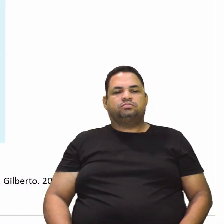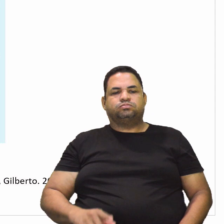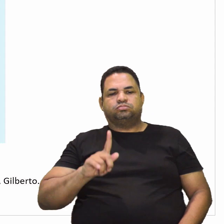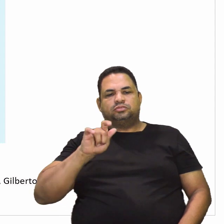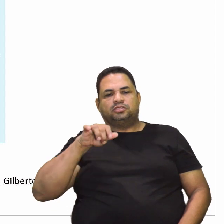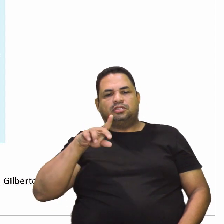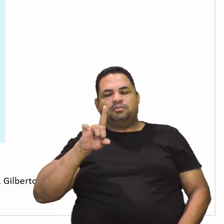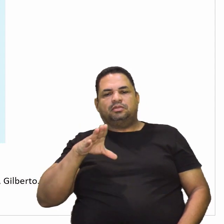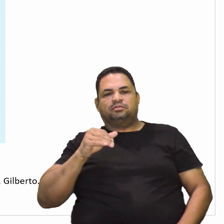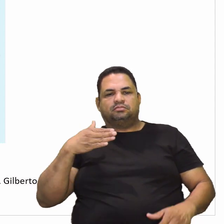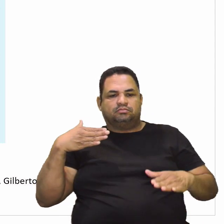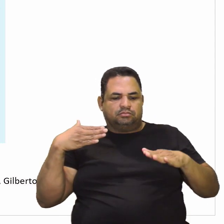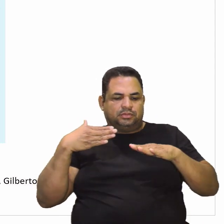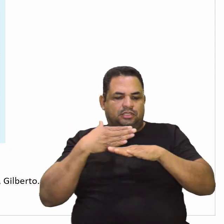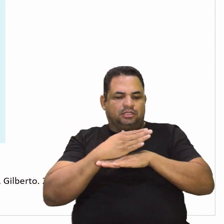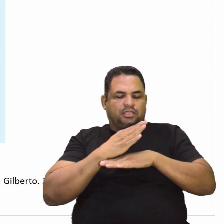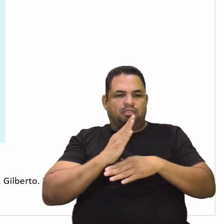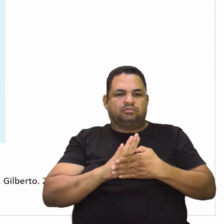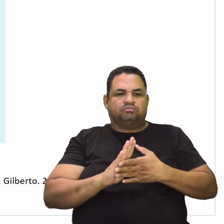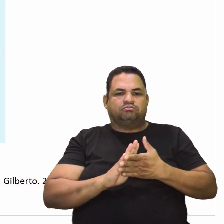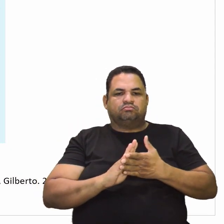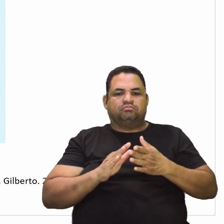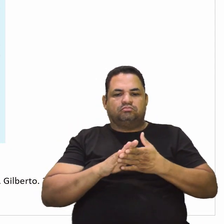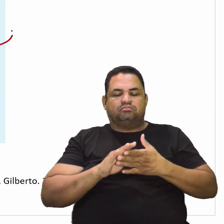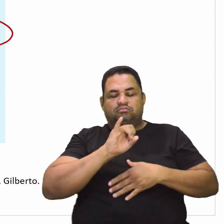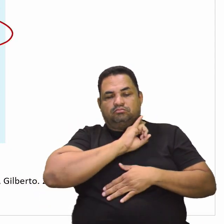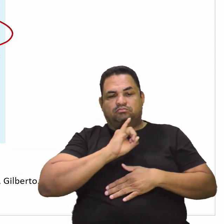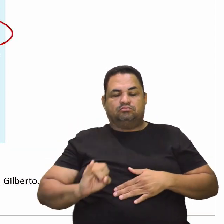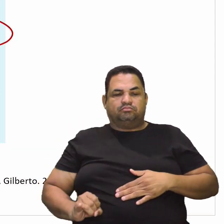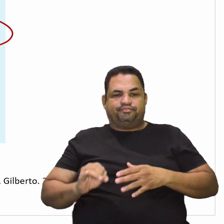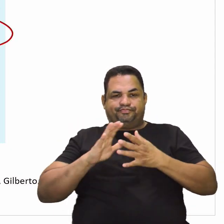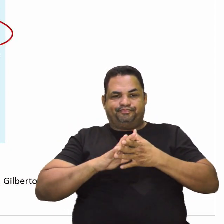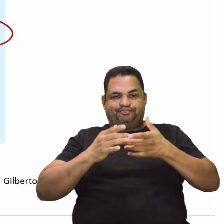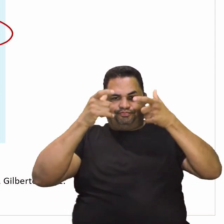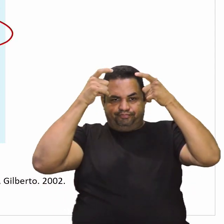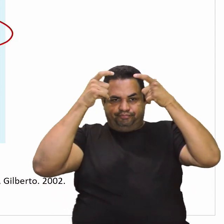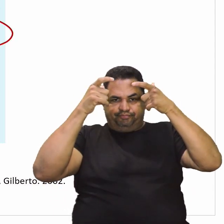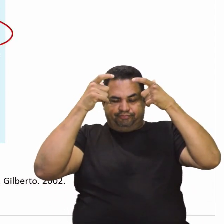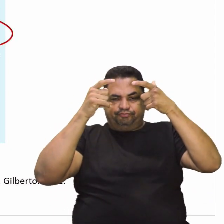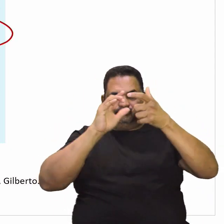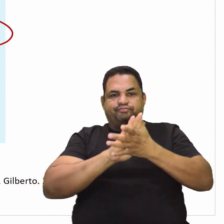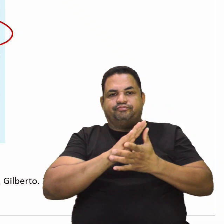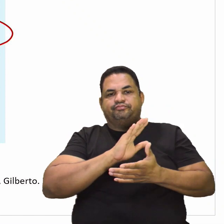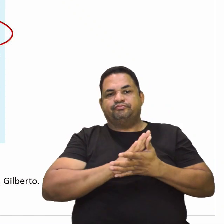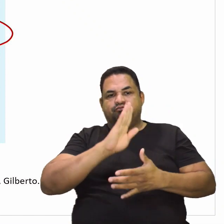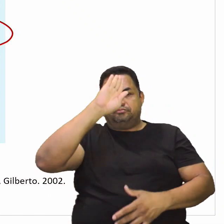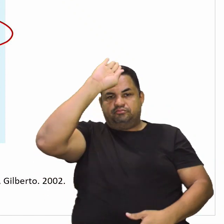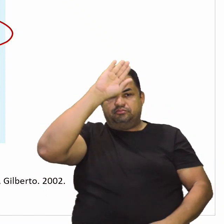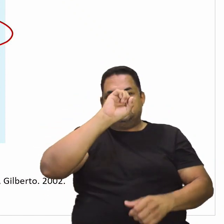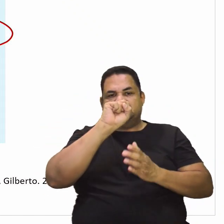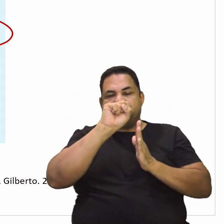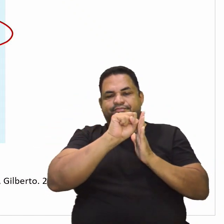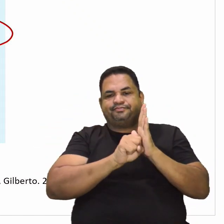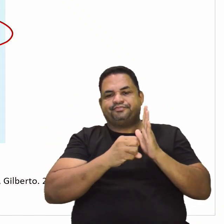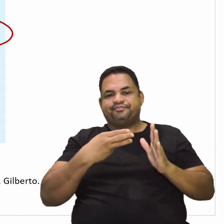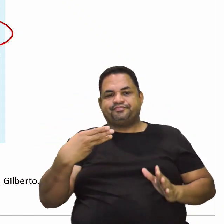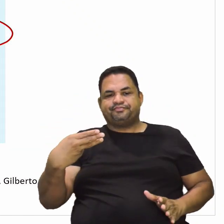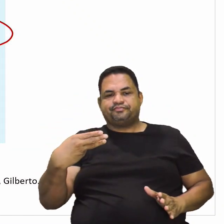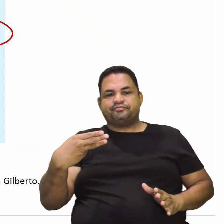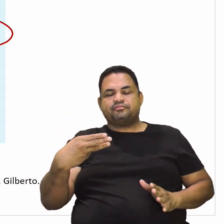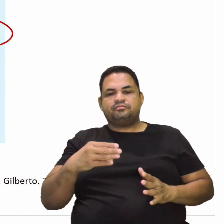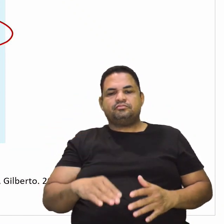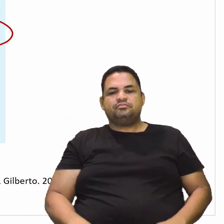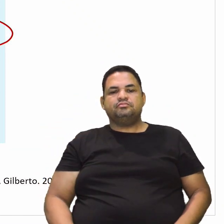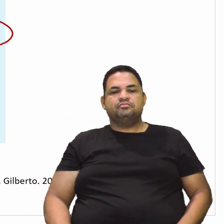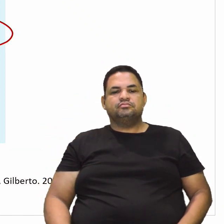germânicos entraram no Império Romano no século III. Veja aí. O Império